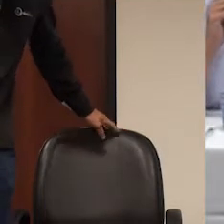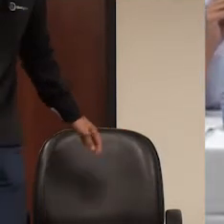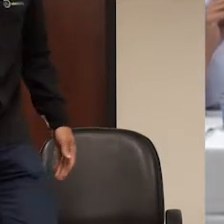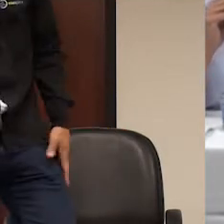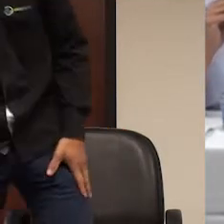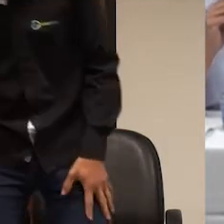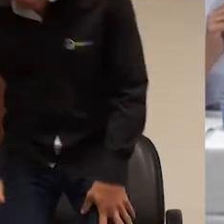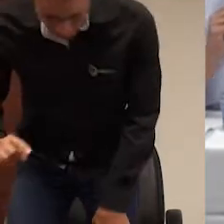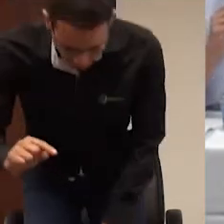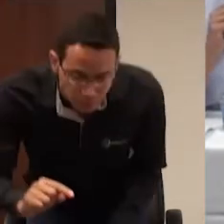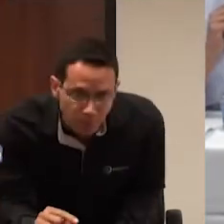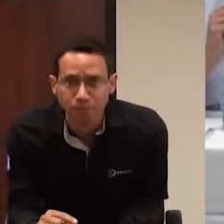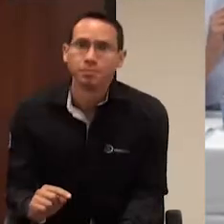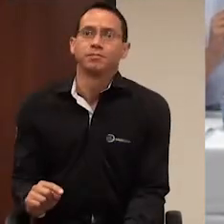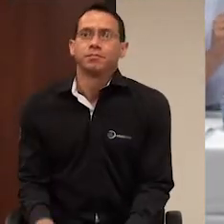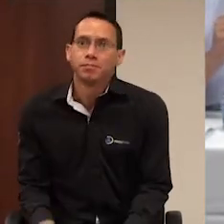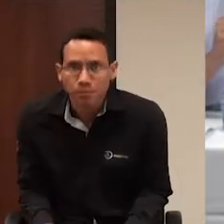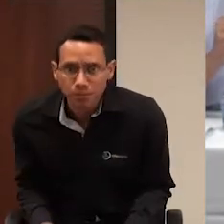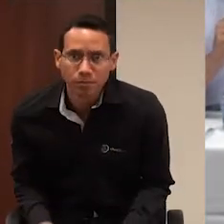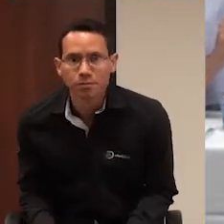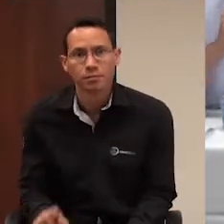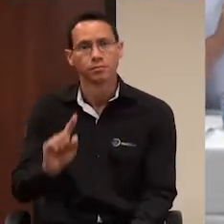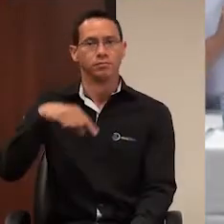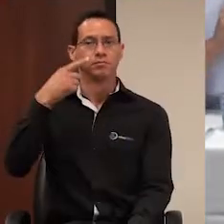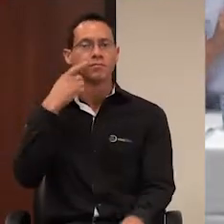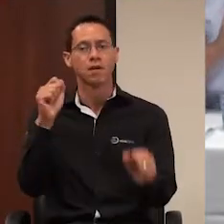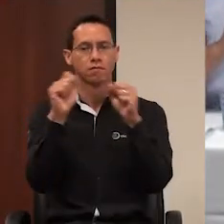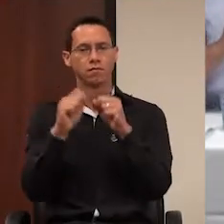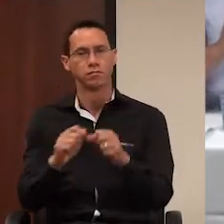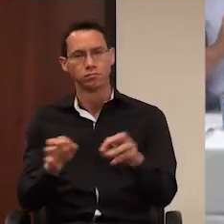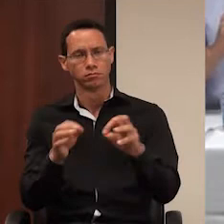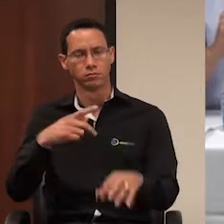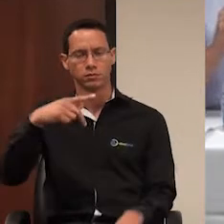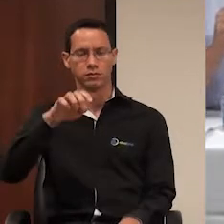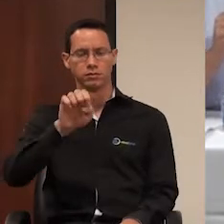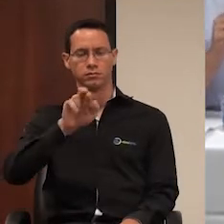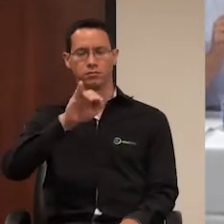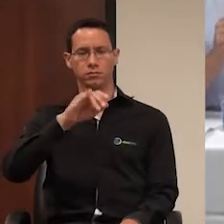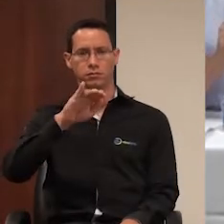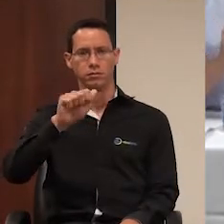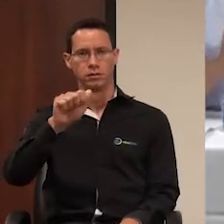Perícia. E que tipo de perícia? Médica, claro.